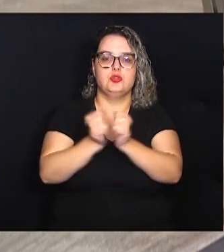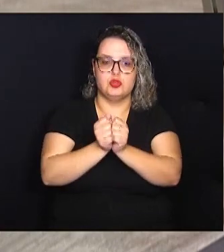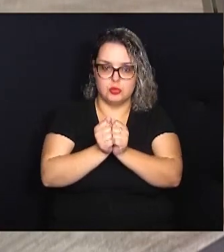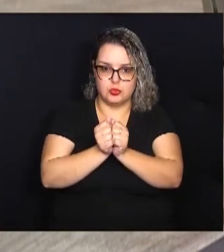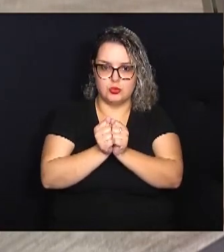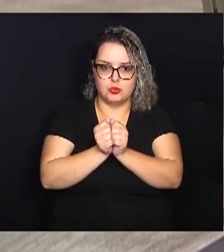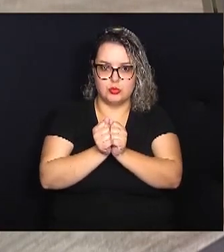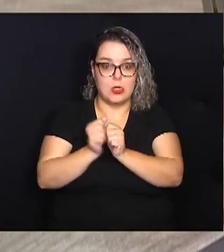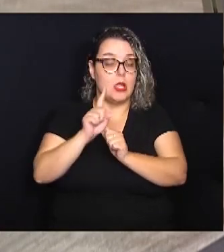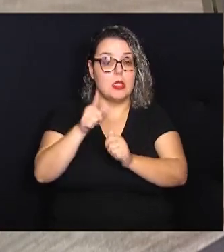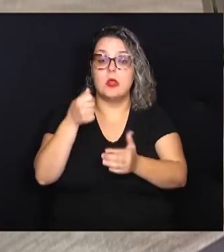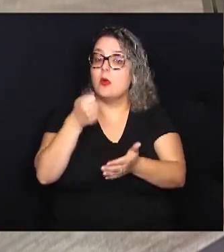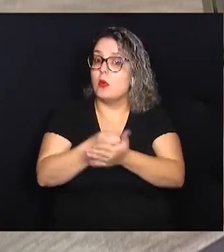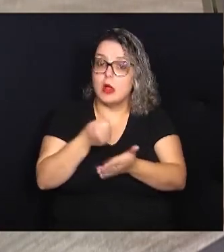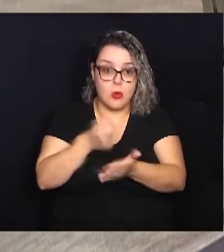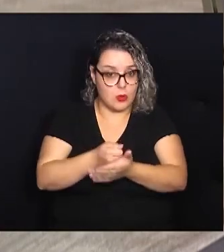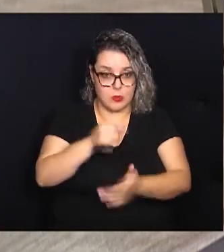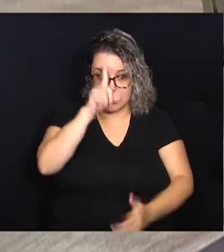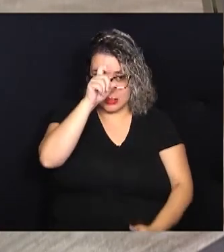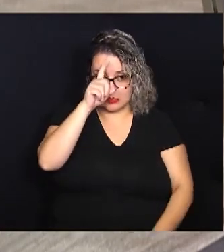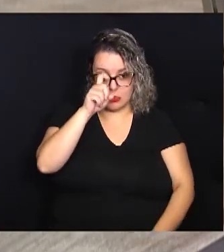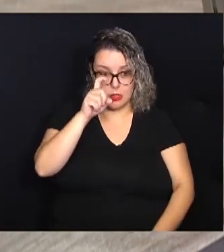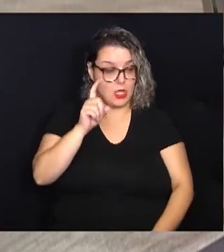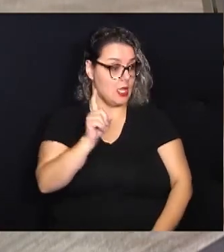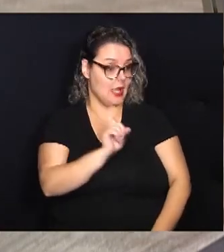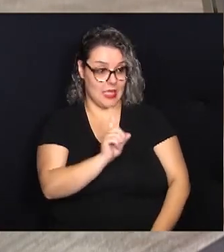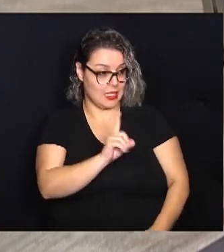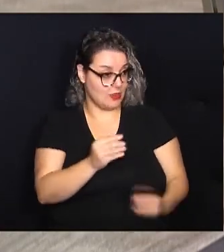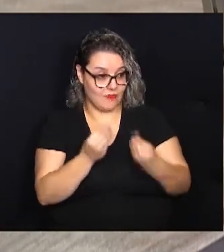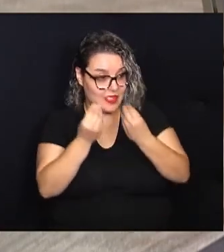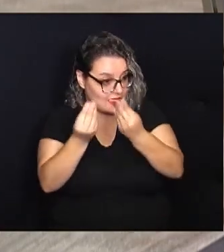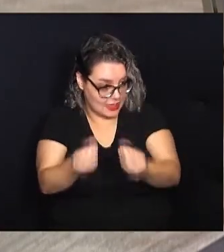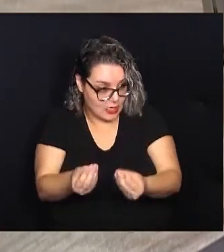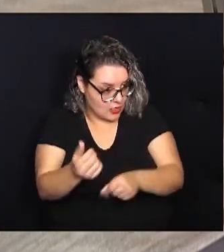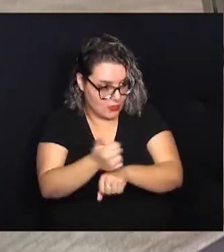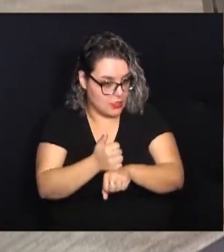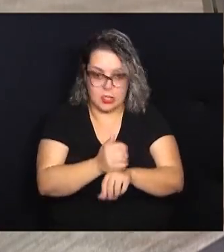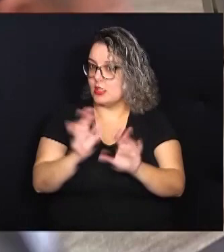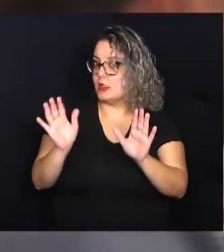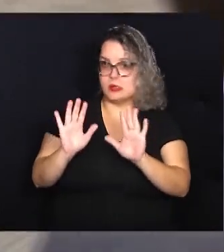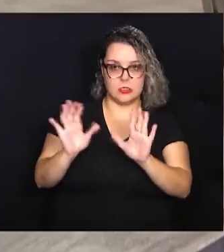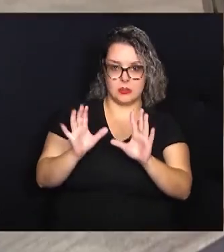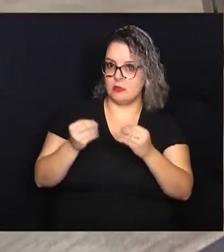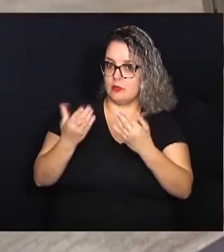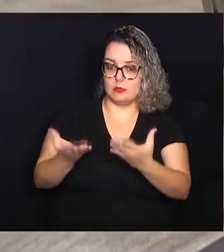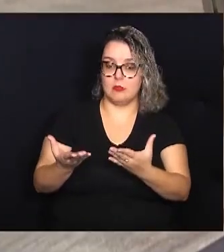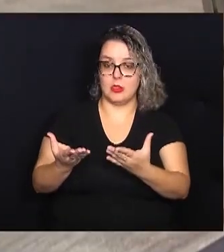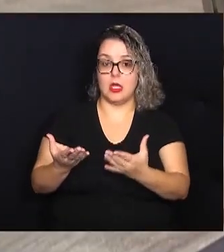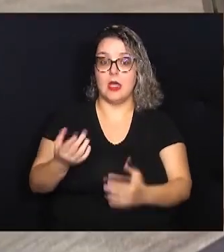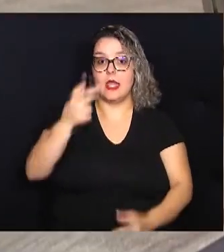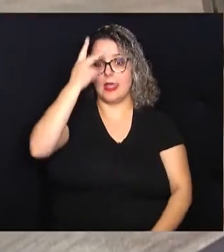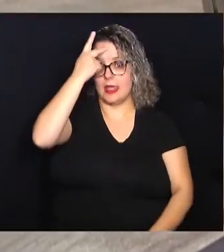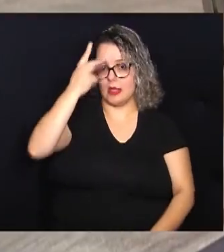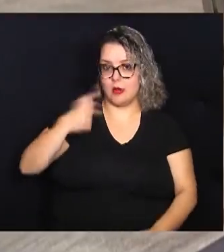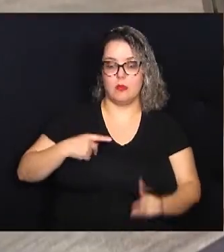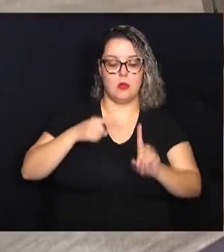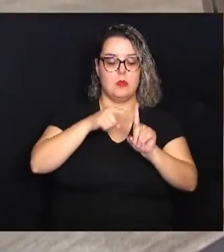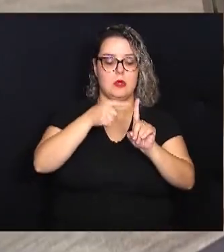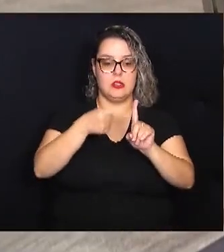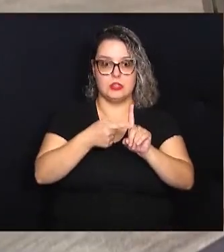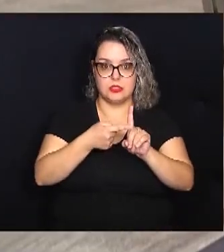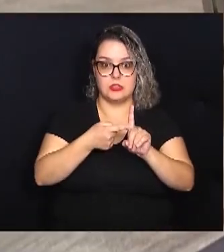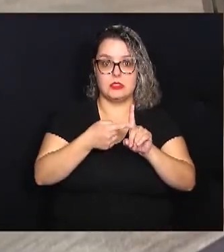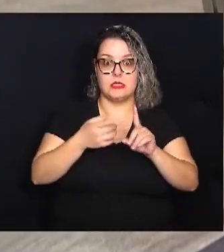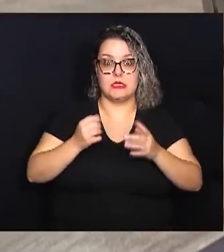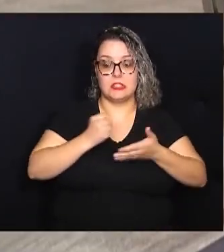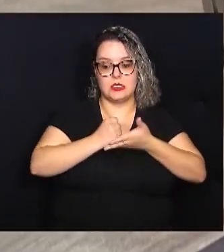uma obrigação do hospital. Ele não vai ter que oferecer essa profissional. Não, ele não vai ter que oferecer. É a própria gestante que traz a